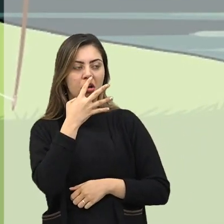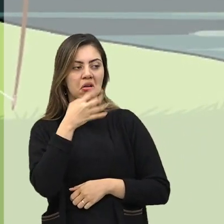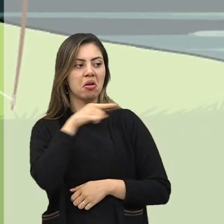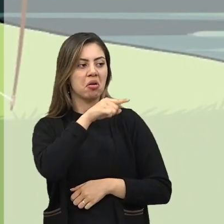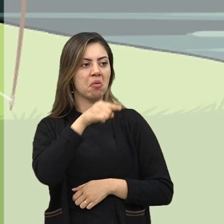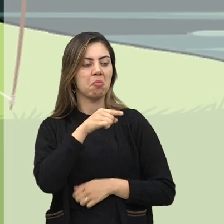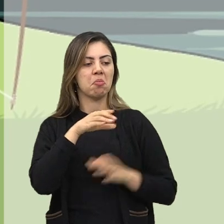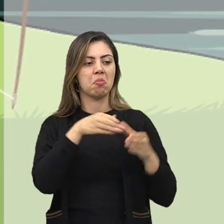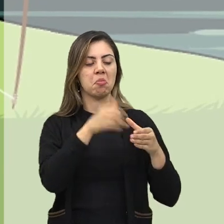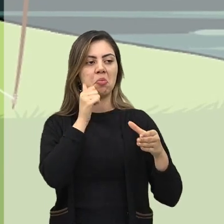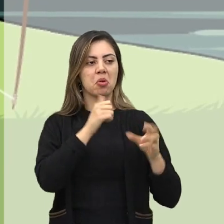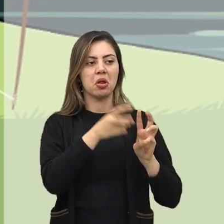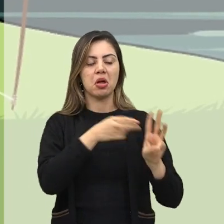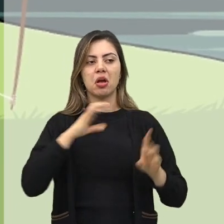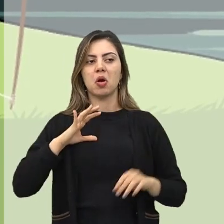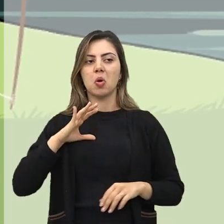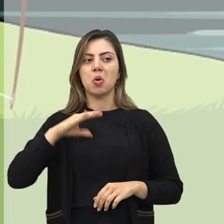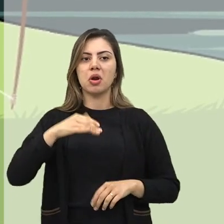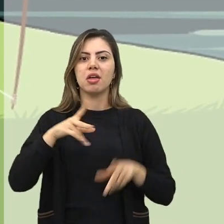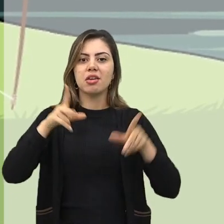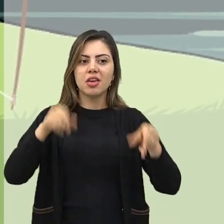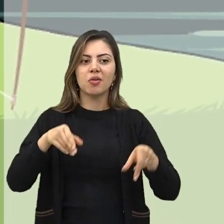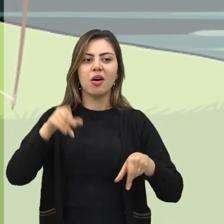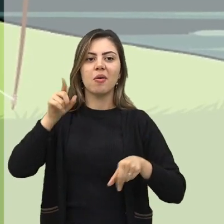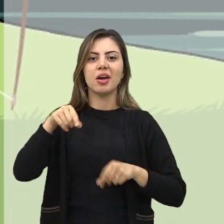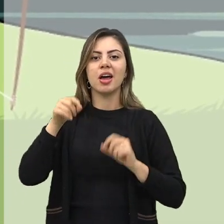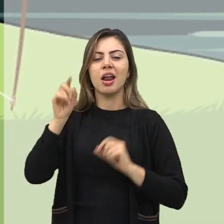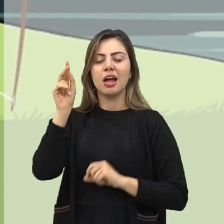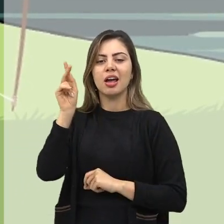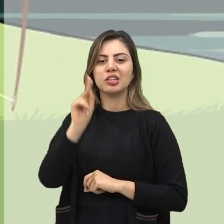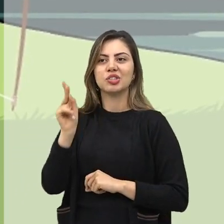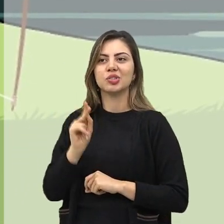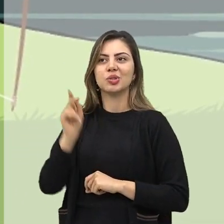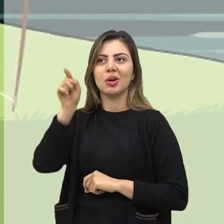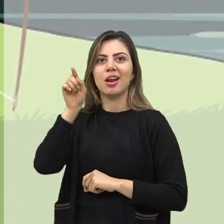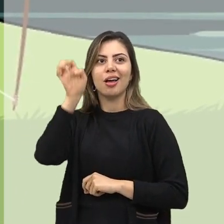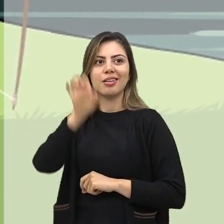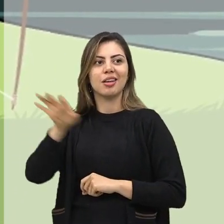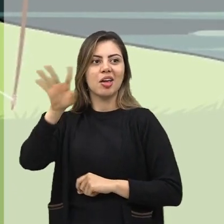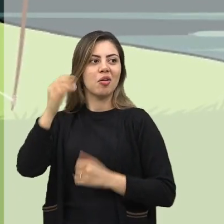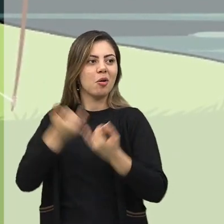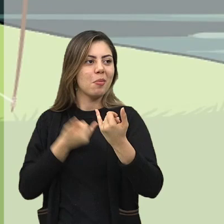bravura, como os heróis das histórias que ouvíamos na Europa.